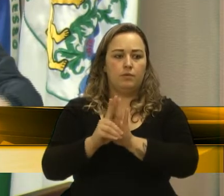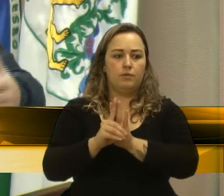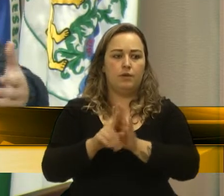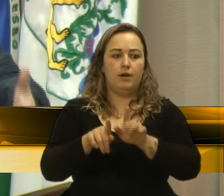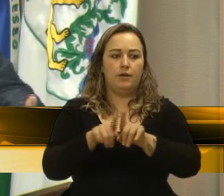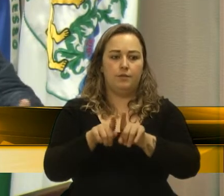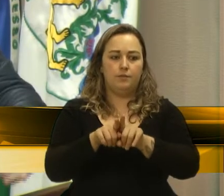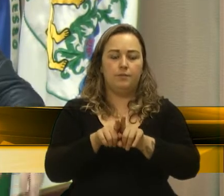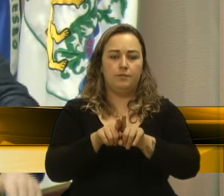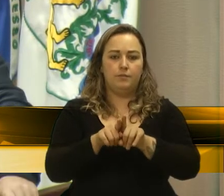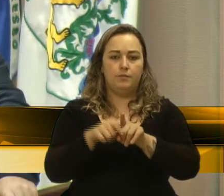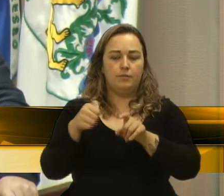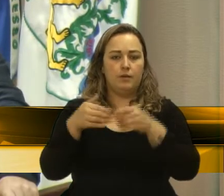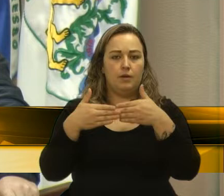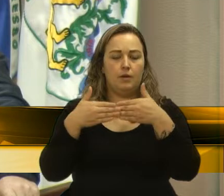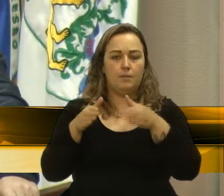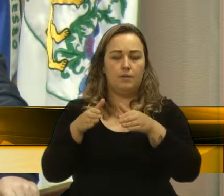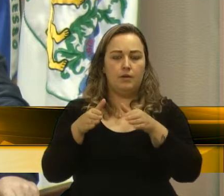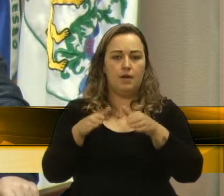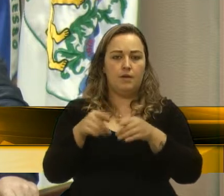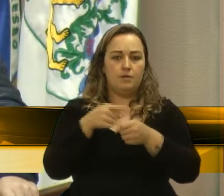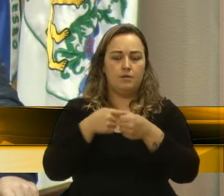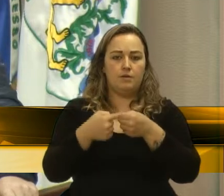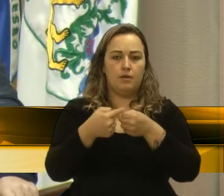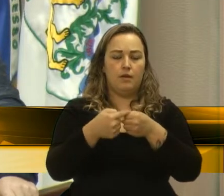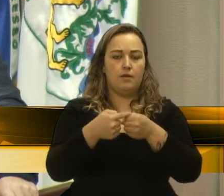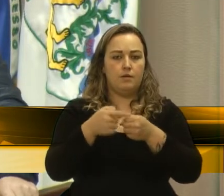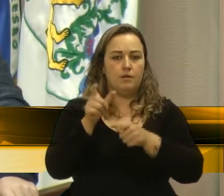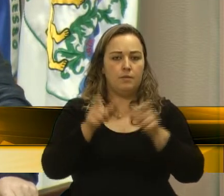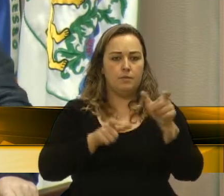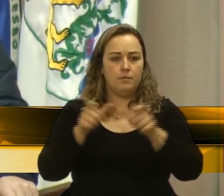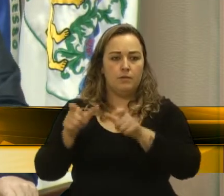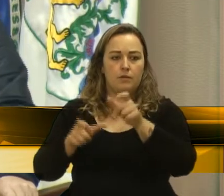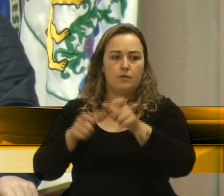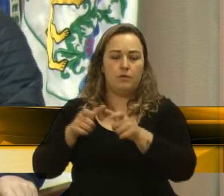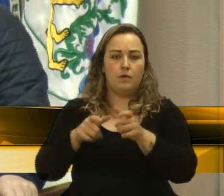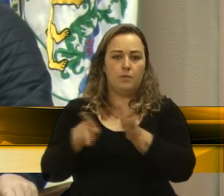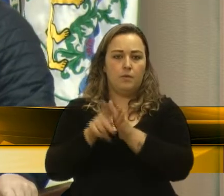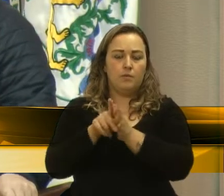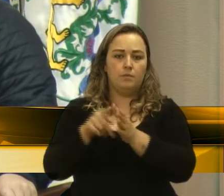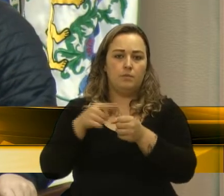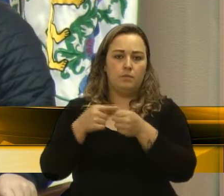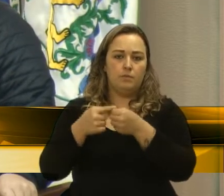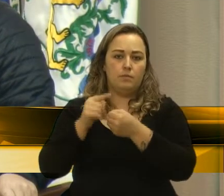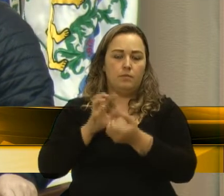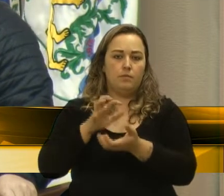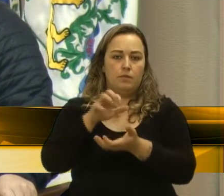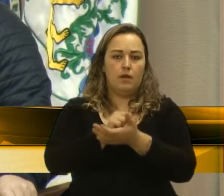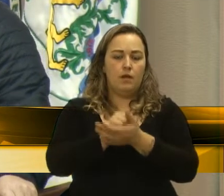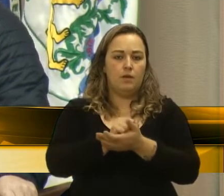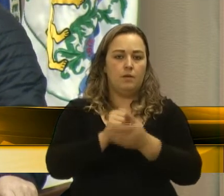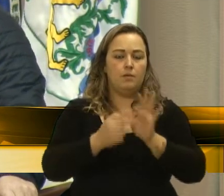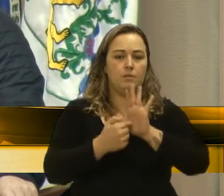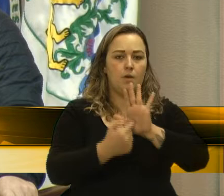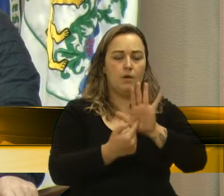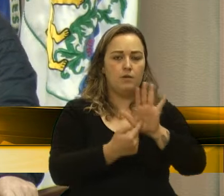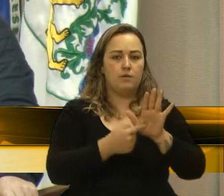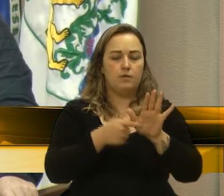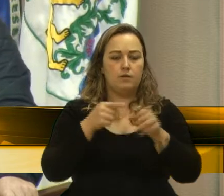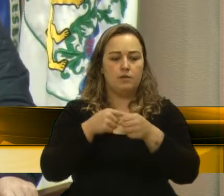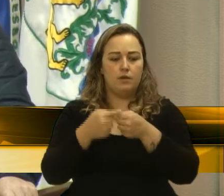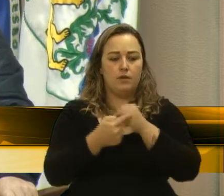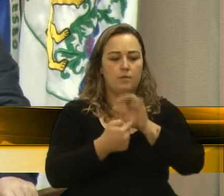que abrir a cidade para as pessoas, para que a própria cidade ocupe e leve a sua tradição, leve os seus fatos históricos, a